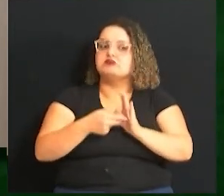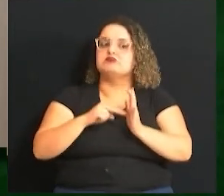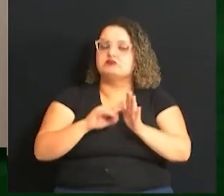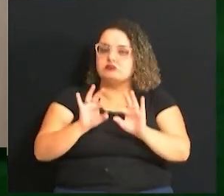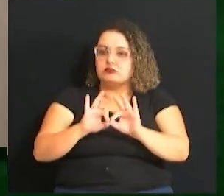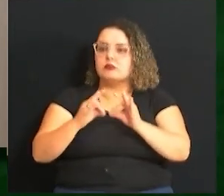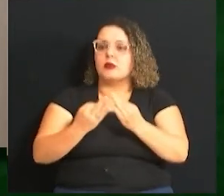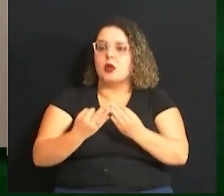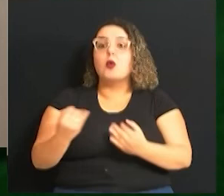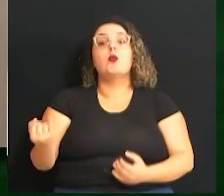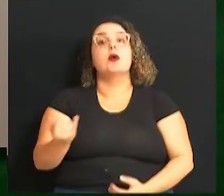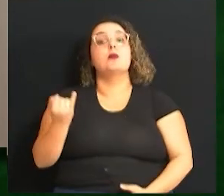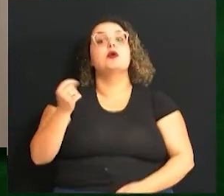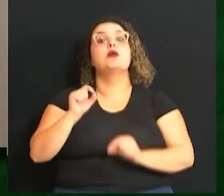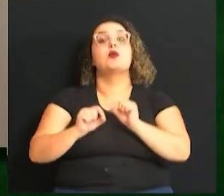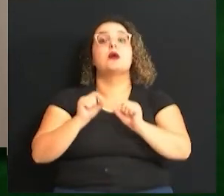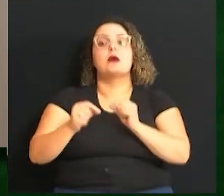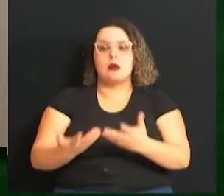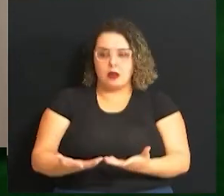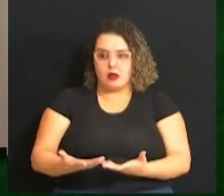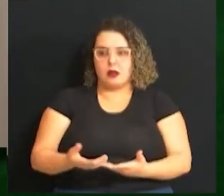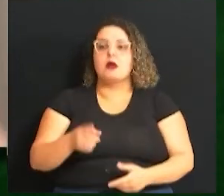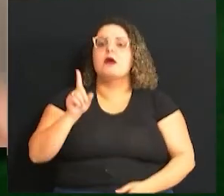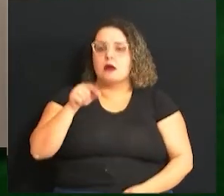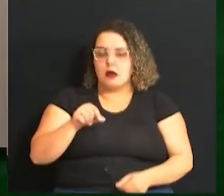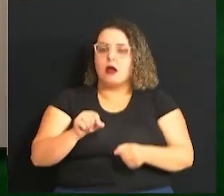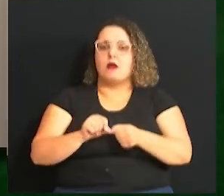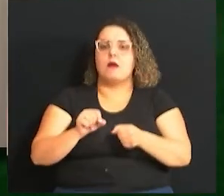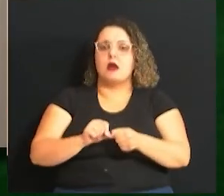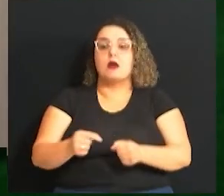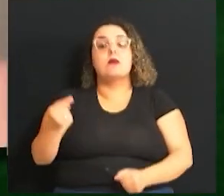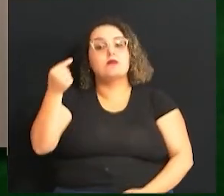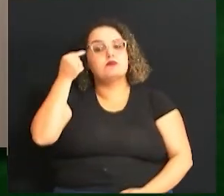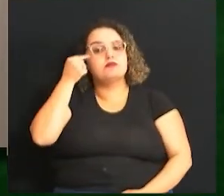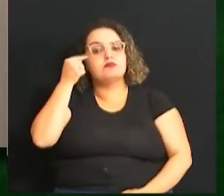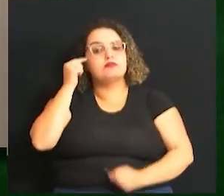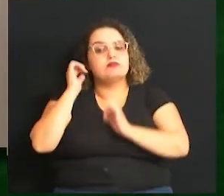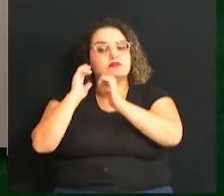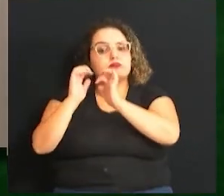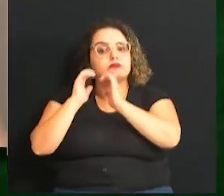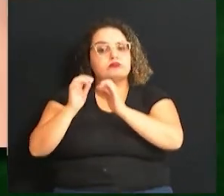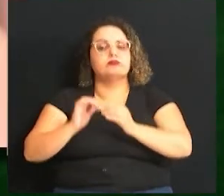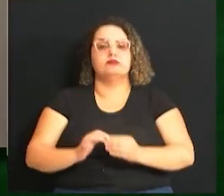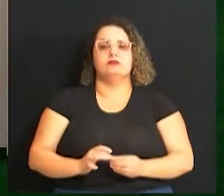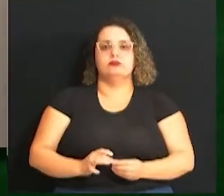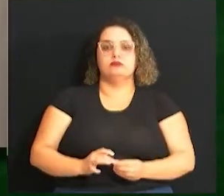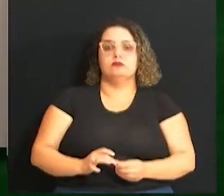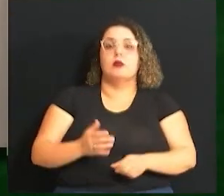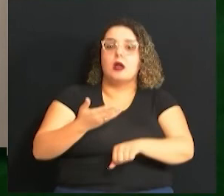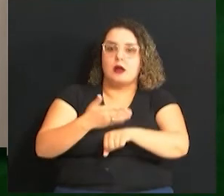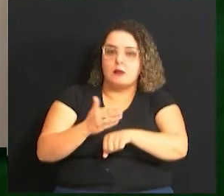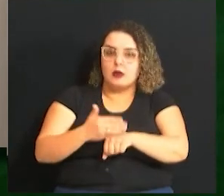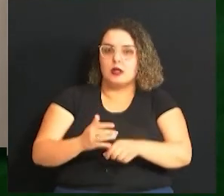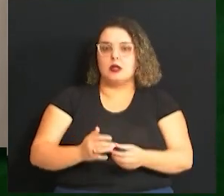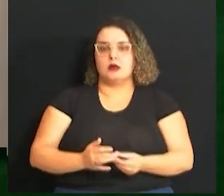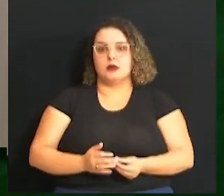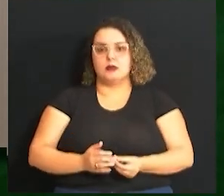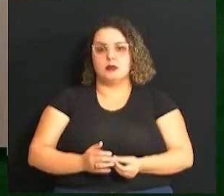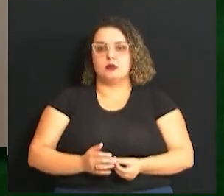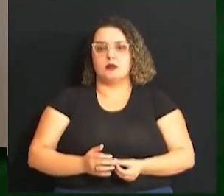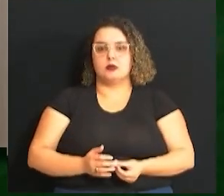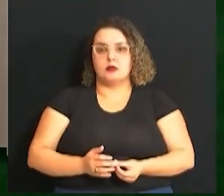fazer sentido para sua família. O importante é que isso seja feito, seja pensado e que seja colocado em